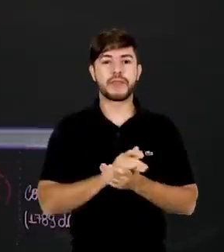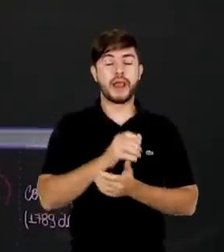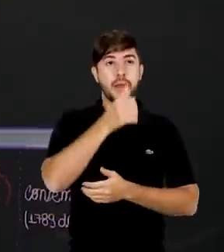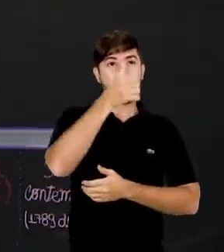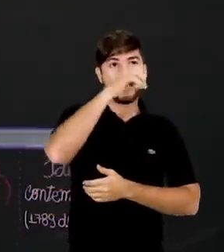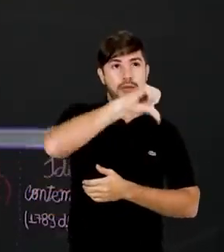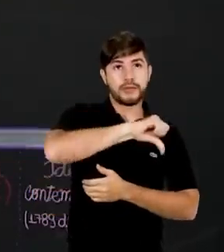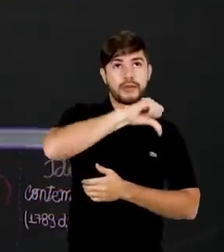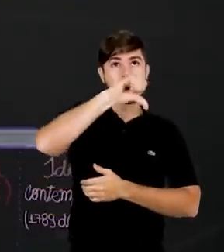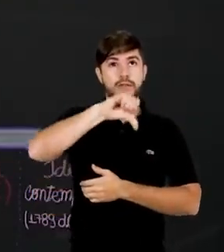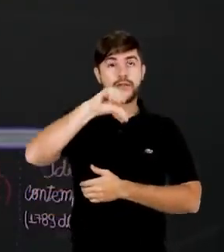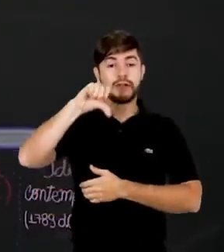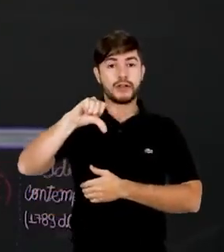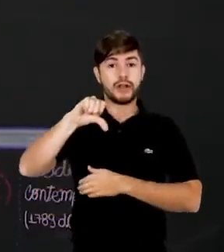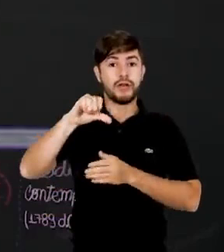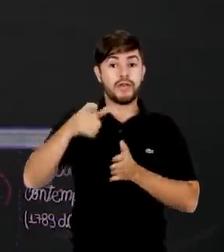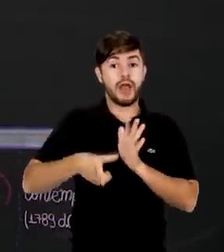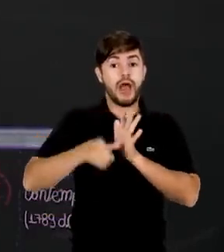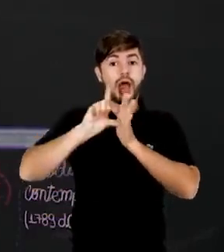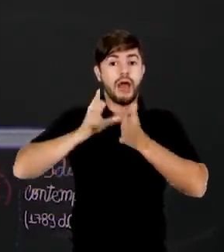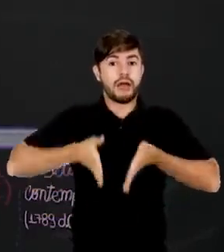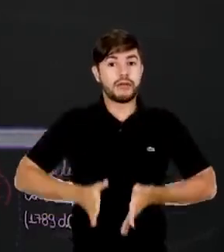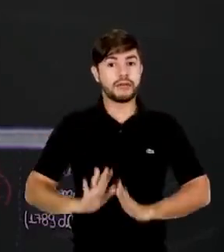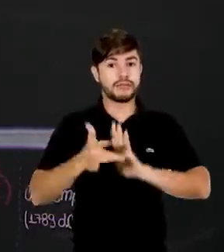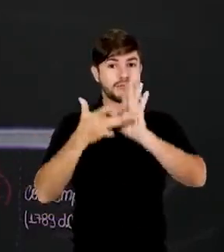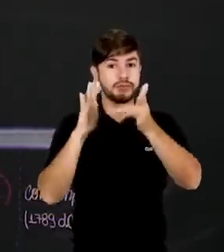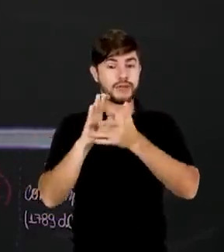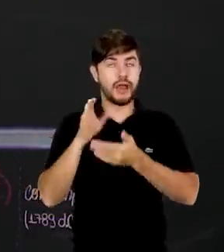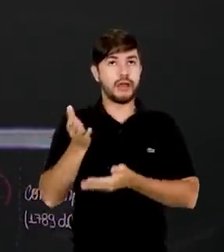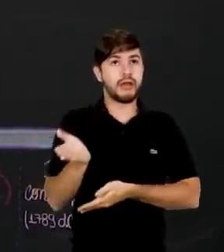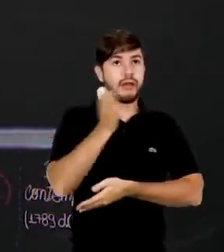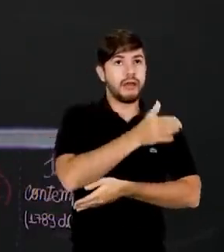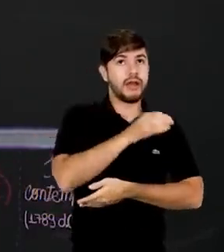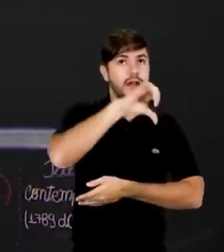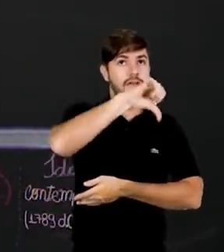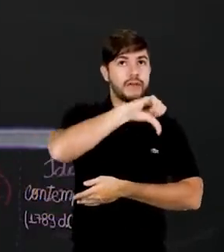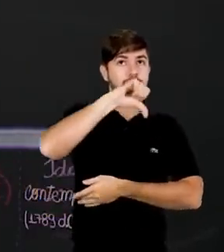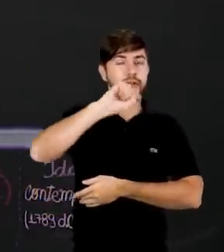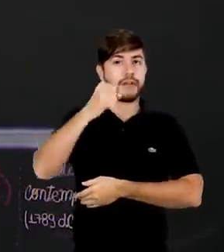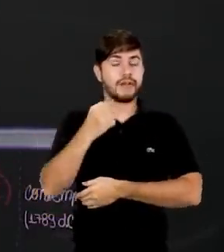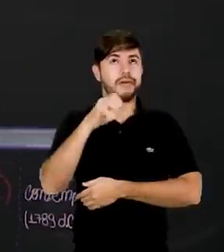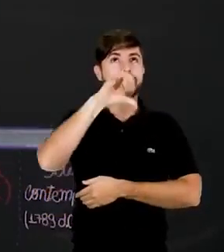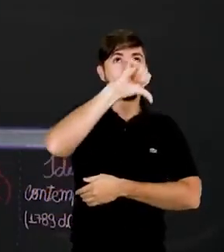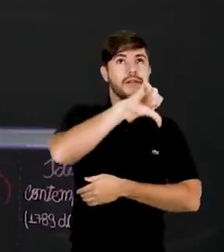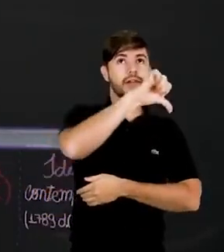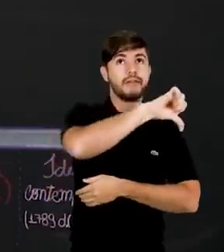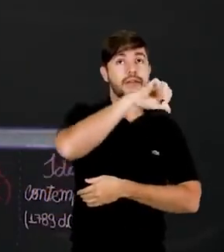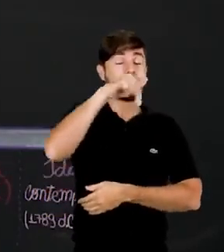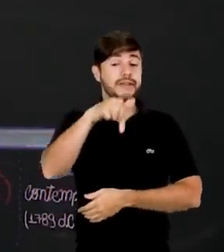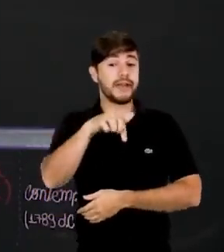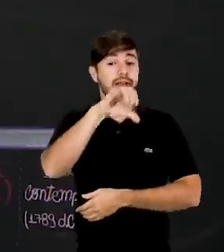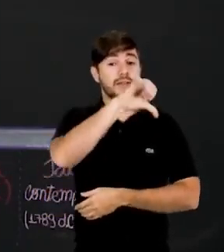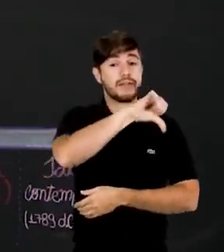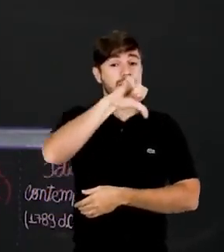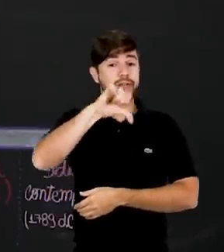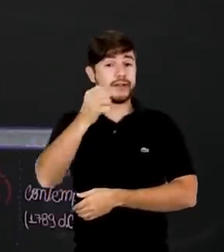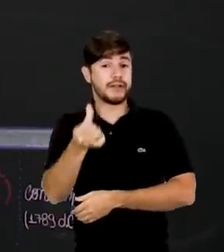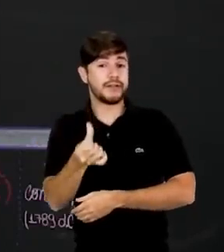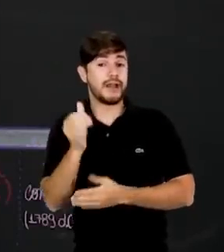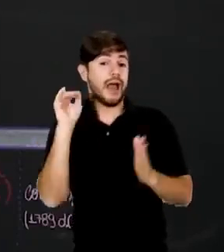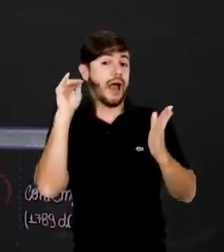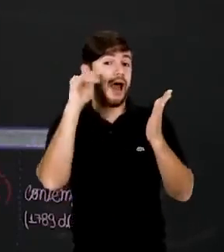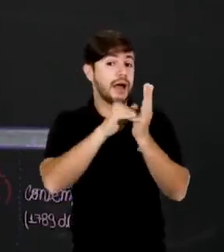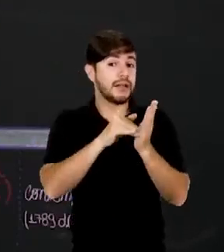ano 999 a.C. Depois vem o 998, 997, 996, até o